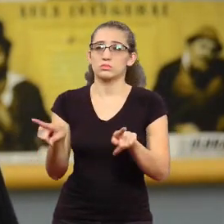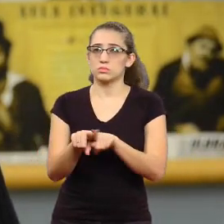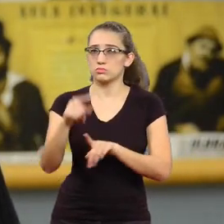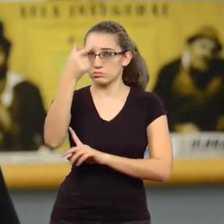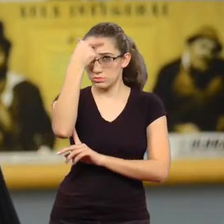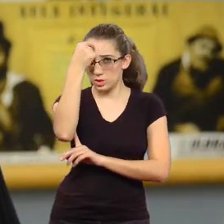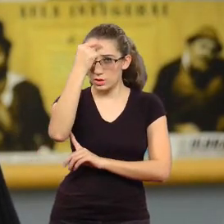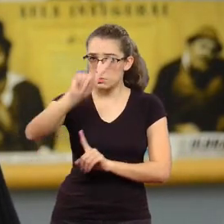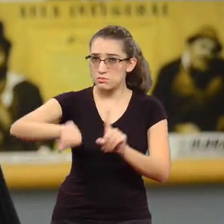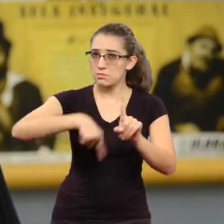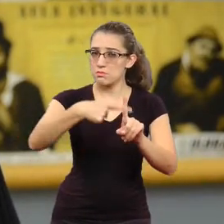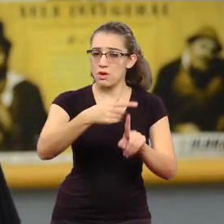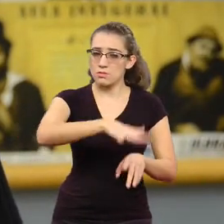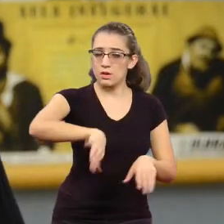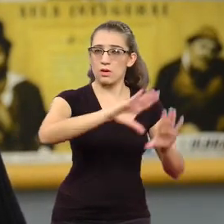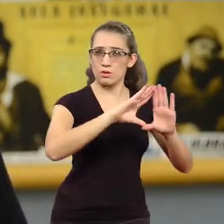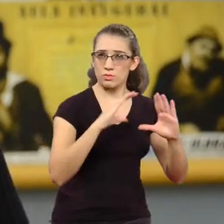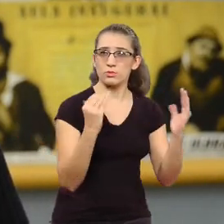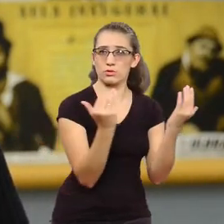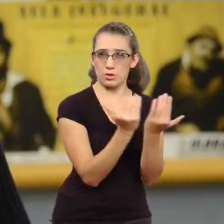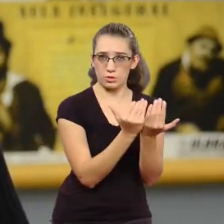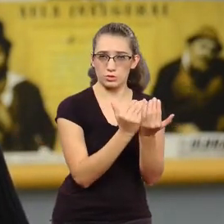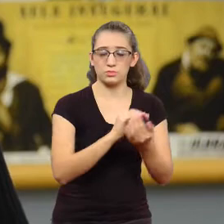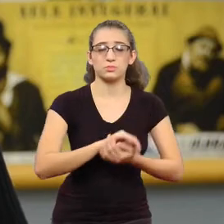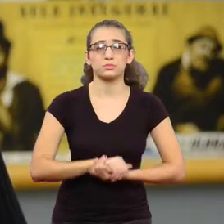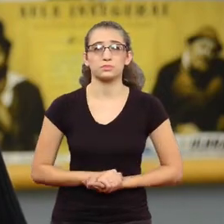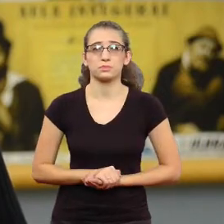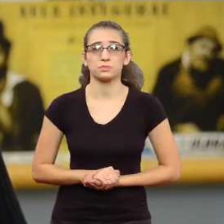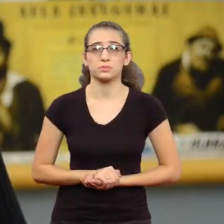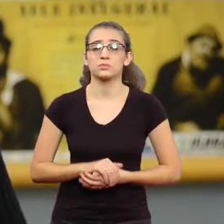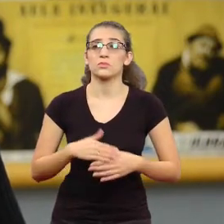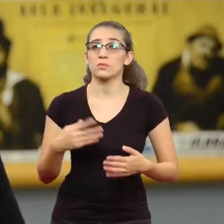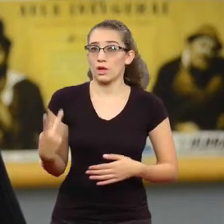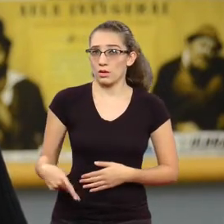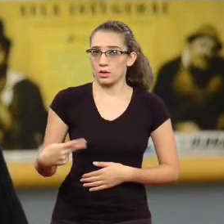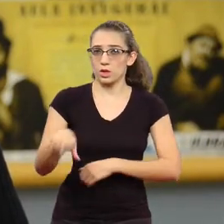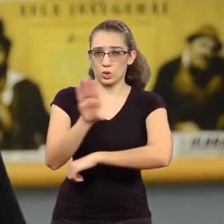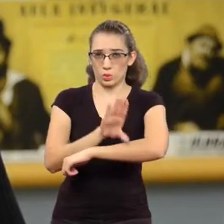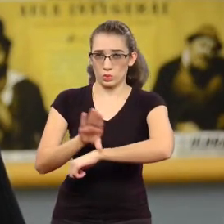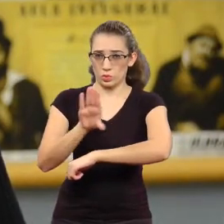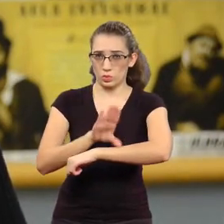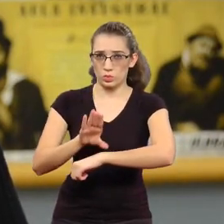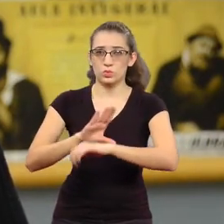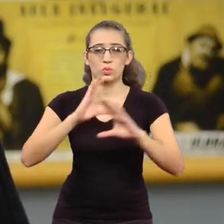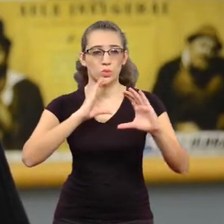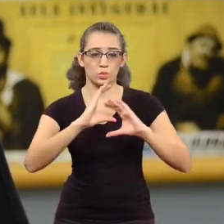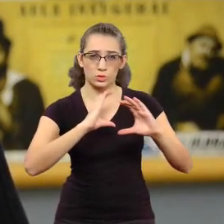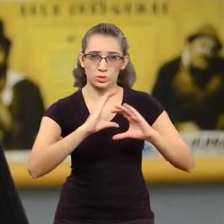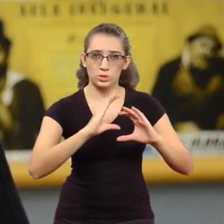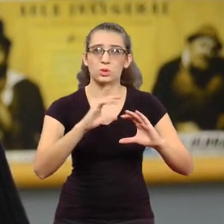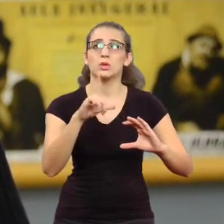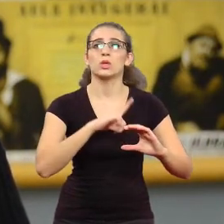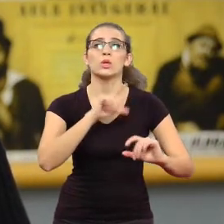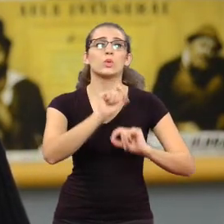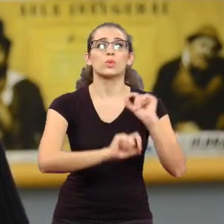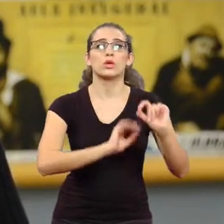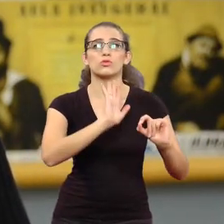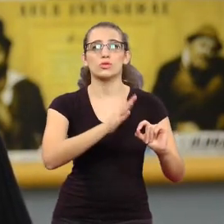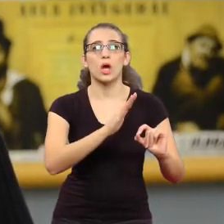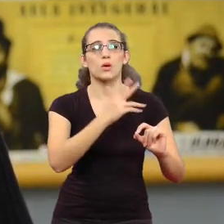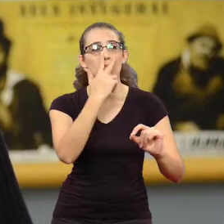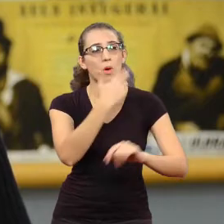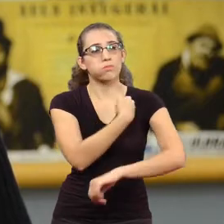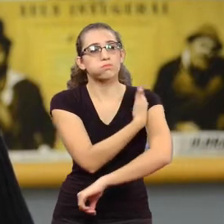em que a instituição está inserida. Aqui nos cursos de comunicação, nós temos uma tradição já no processo de